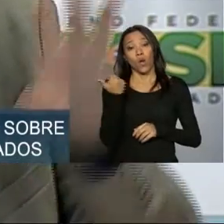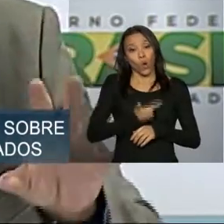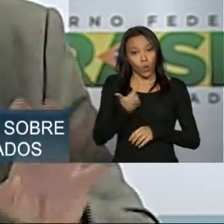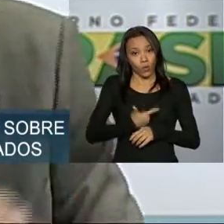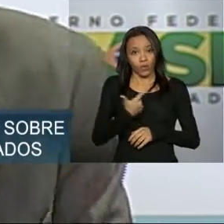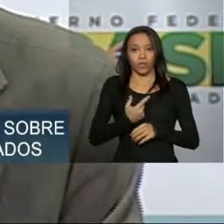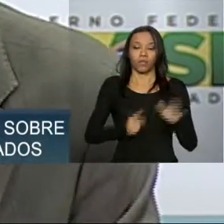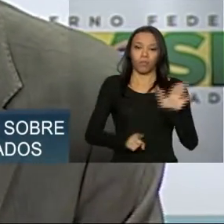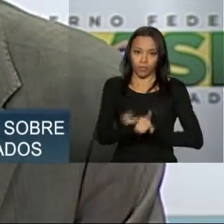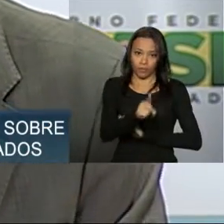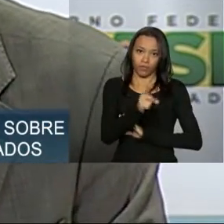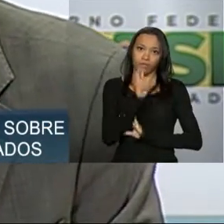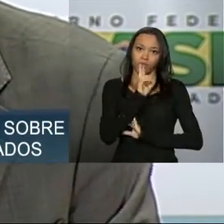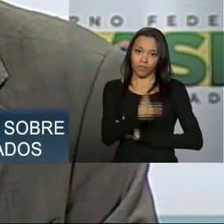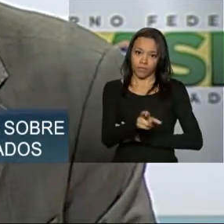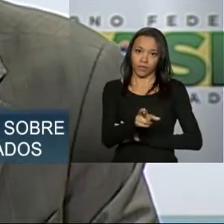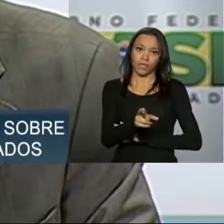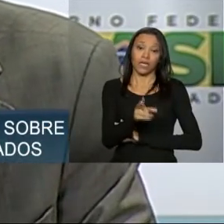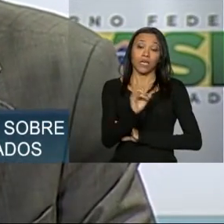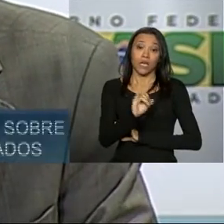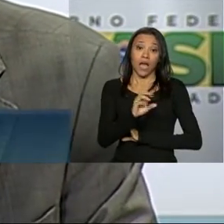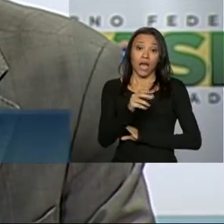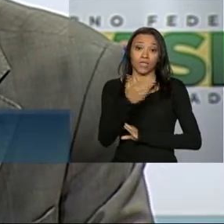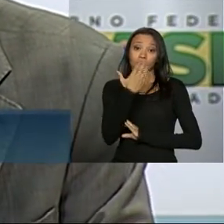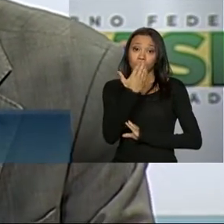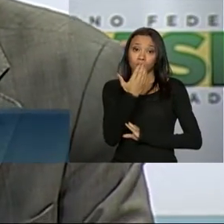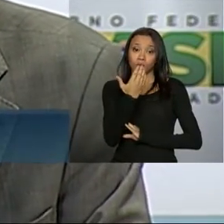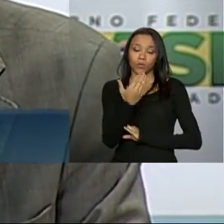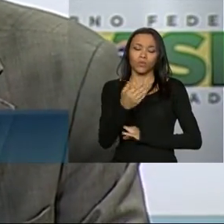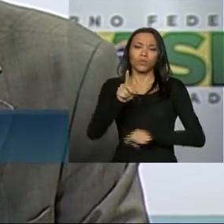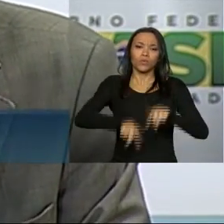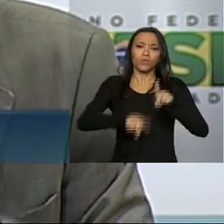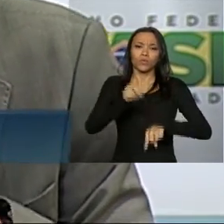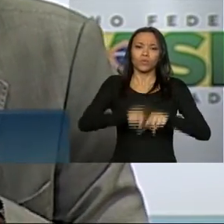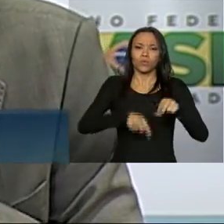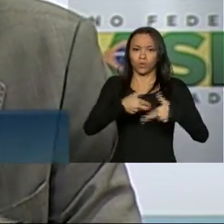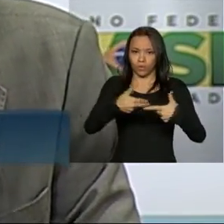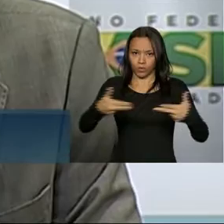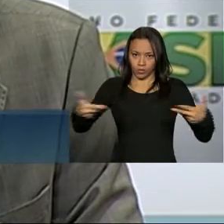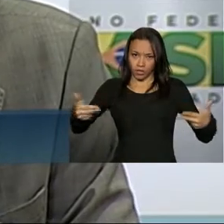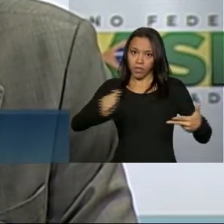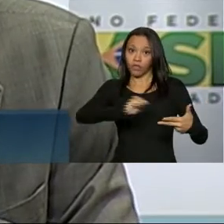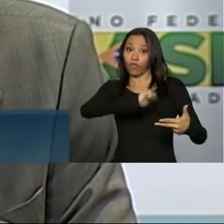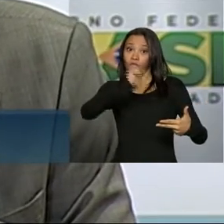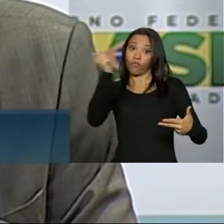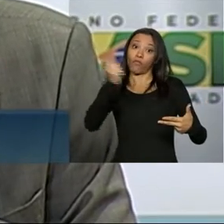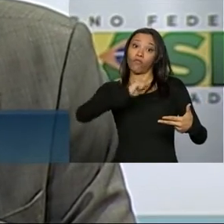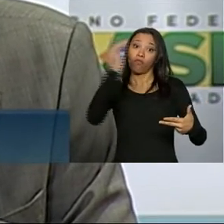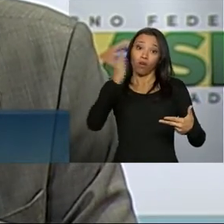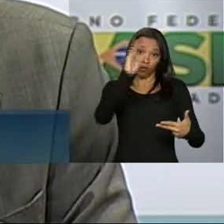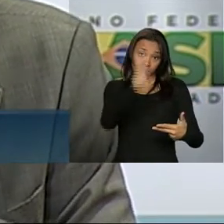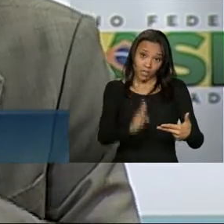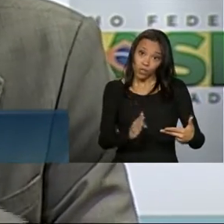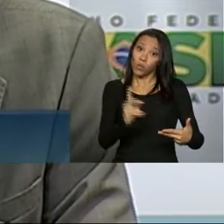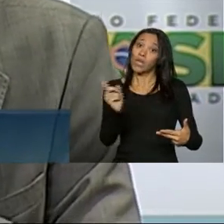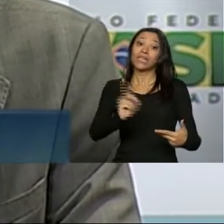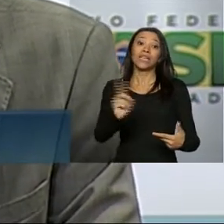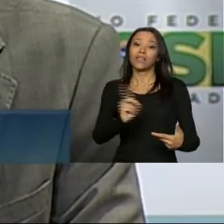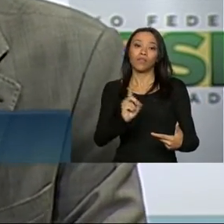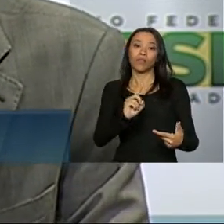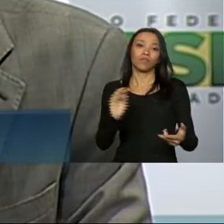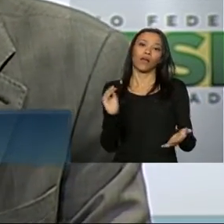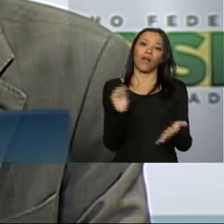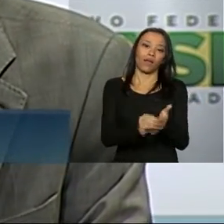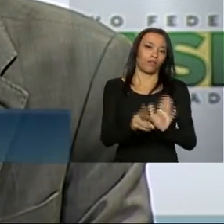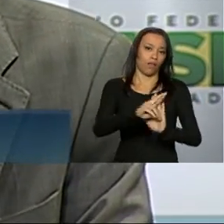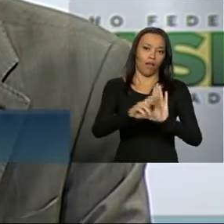pergunta em relação aos importados, eles não entram nesta pactuação, mas eles entram na fiscalização da Anvisa, como entram